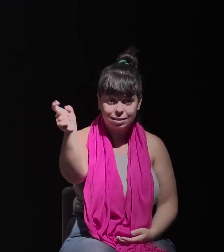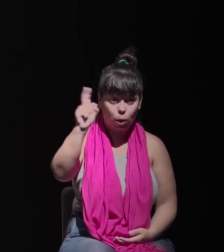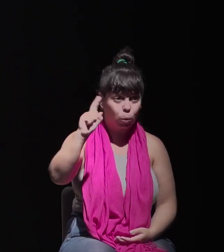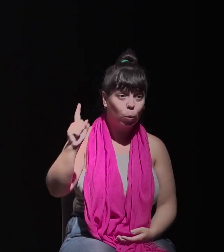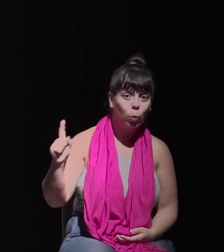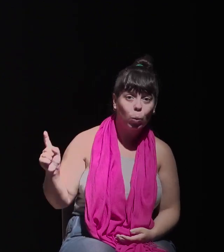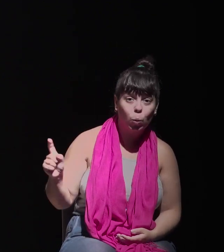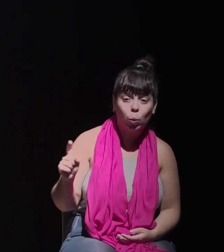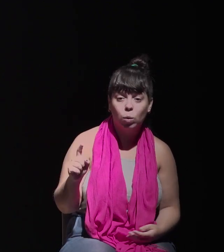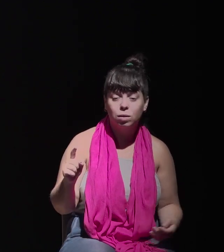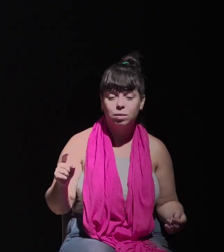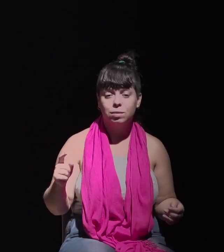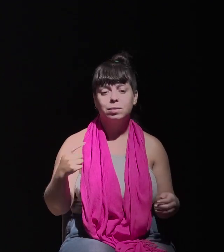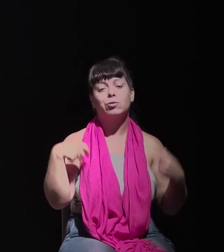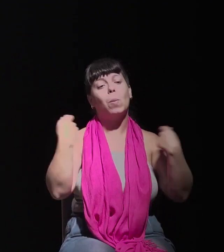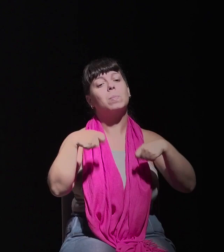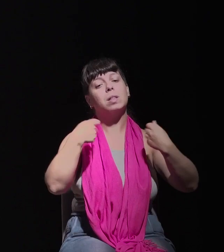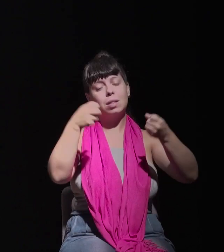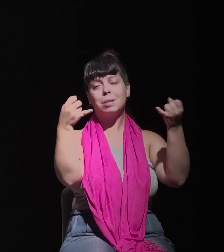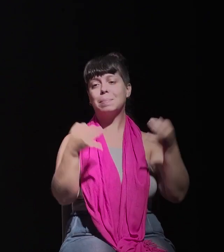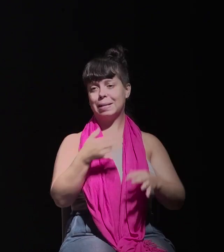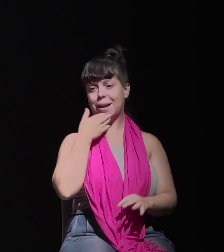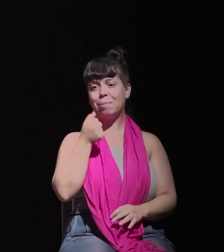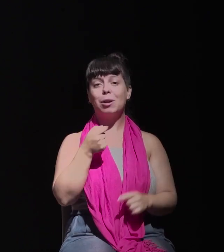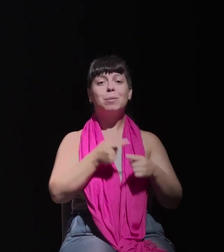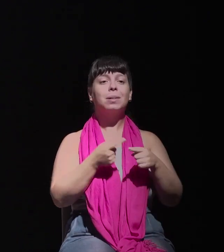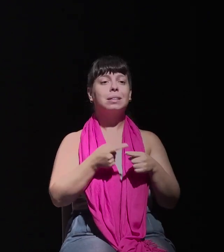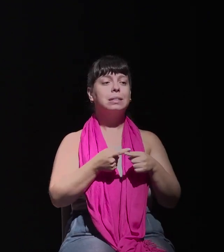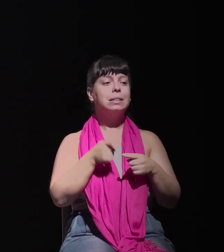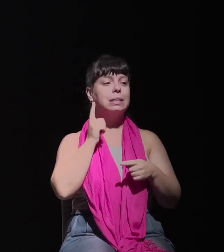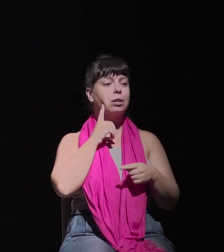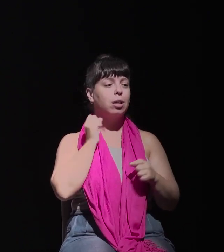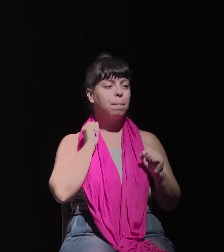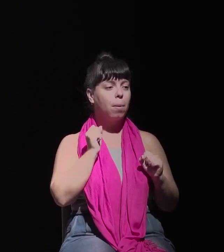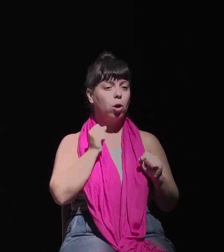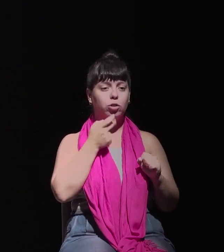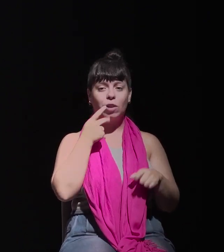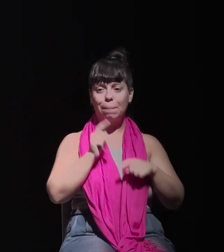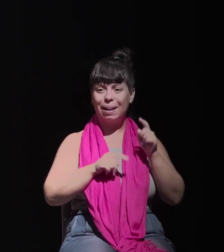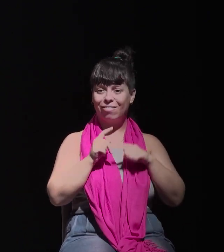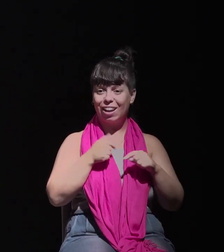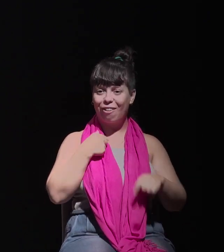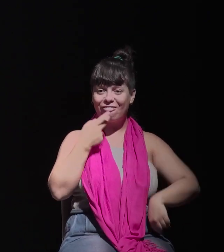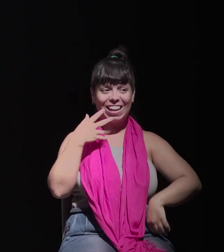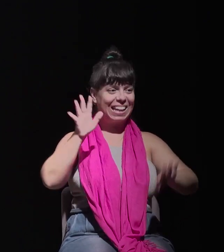Não? Então eu vou ter que apresentar, porque a Lélia... não sei se pode falar palavrão, já saiu um.